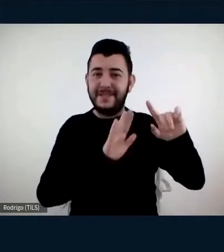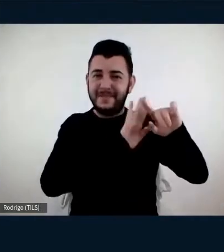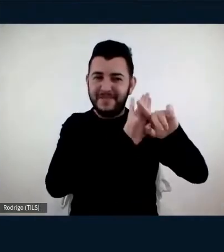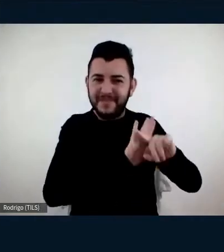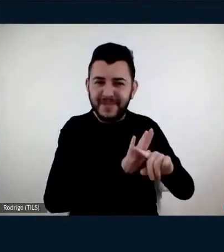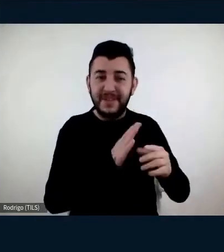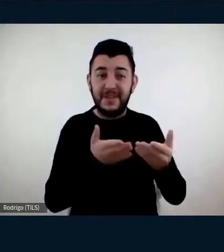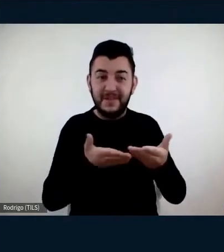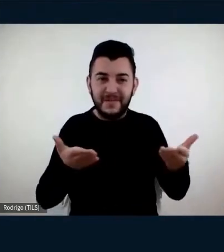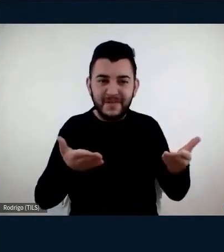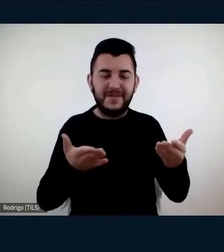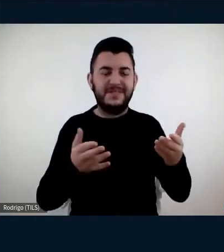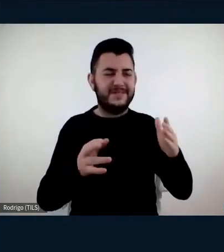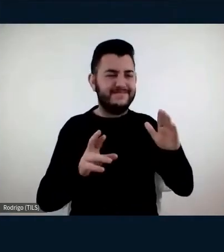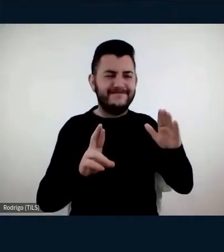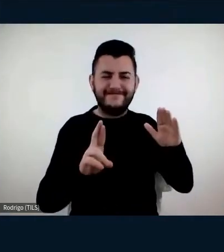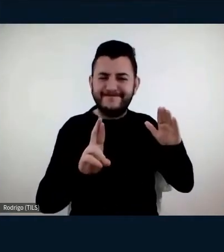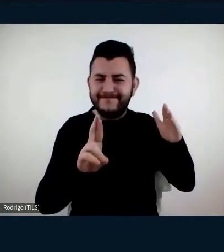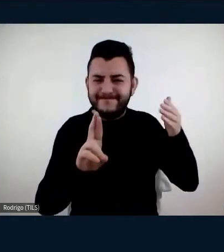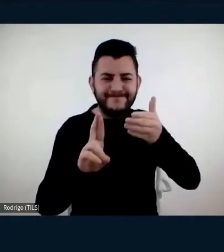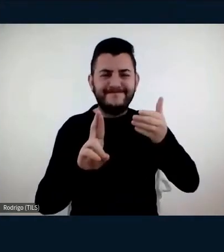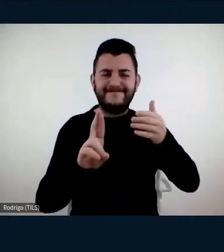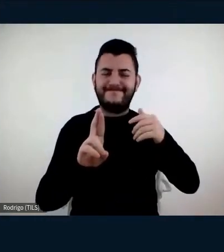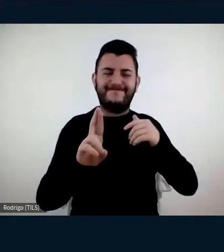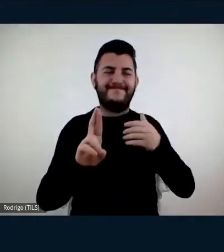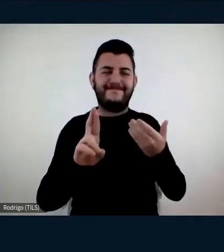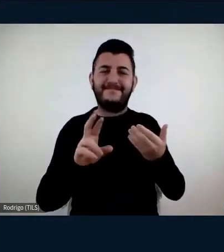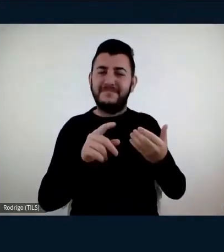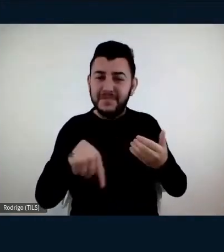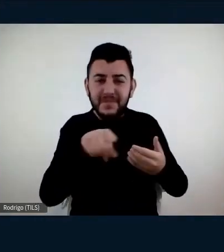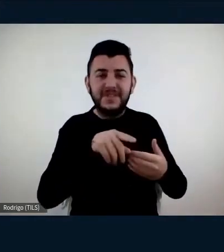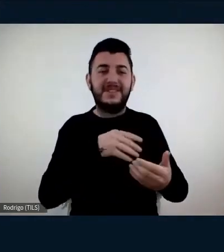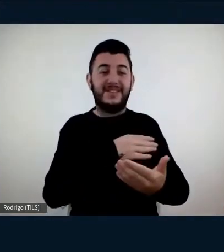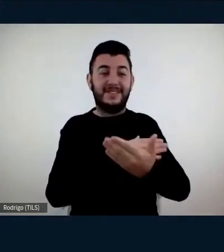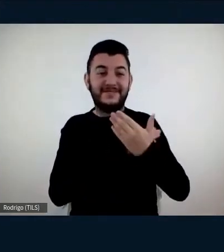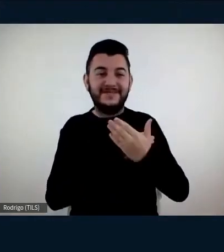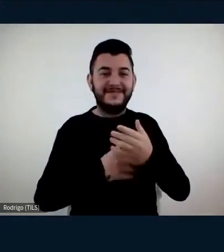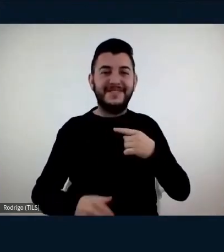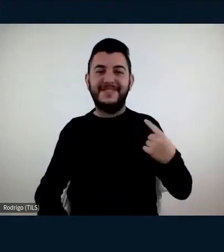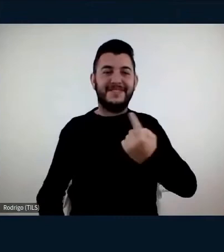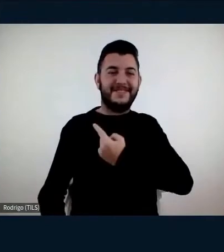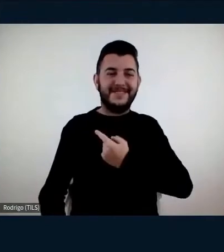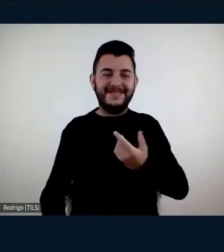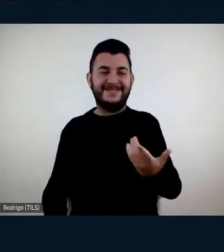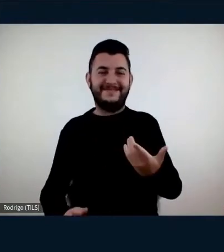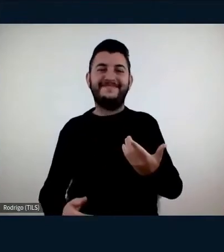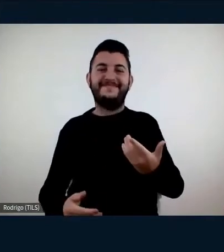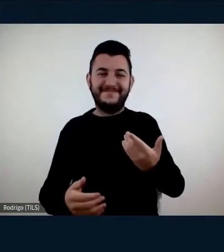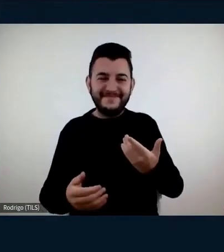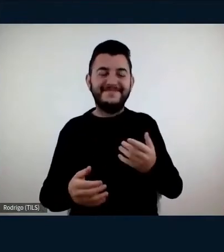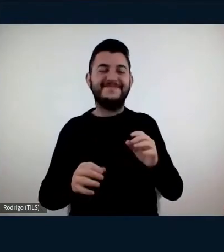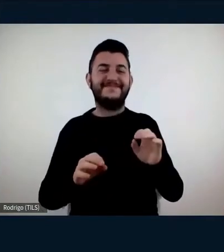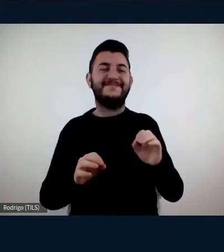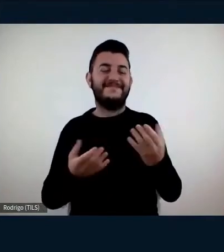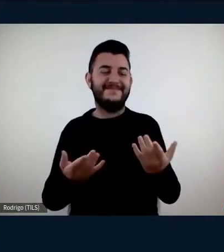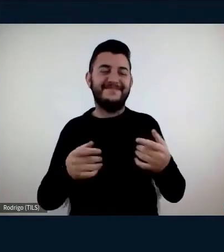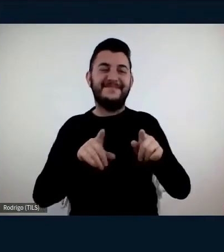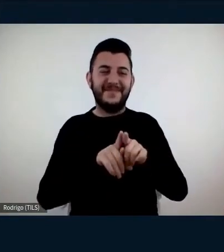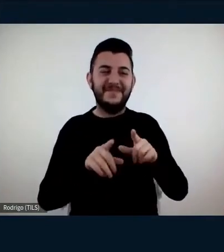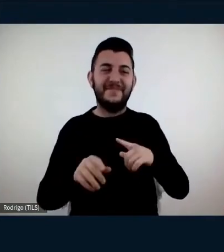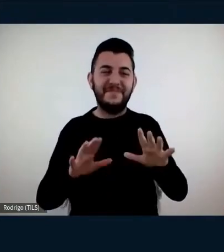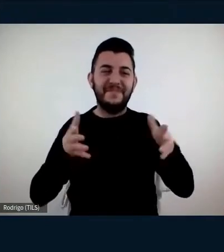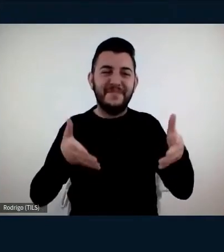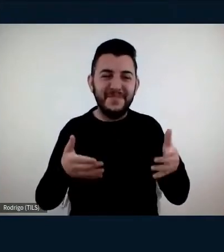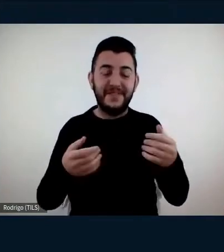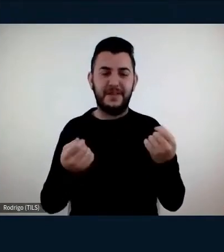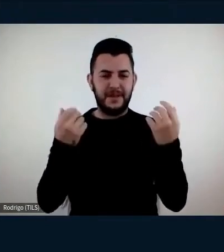referência, que vocês abriram caminhos para a gente chegar atrás, né? Então, você está de parabéns,